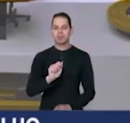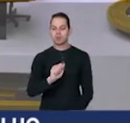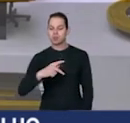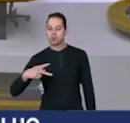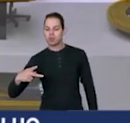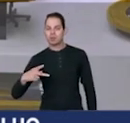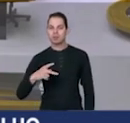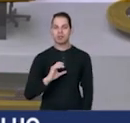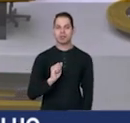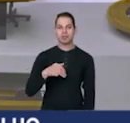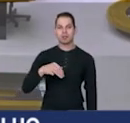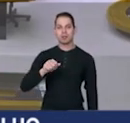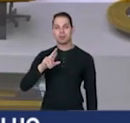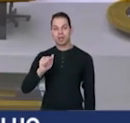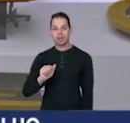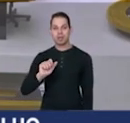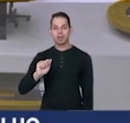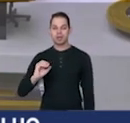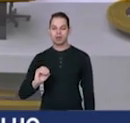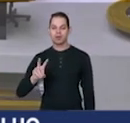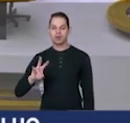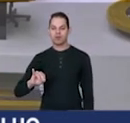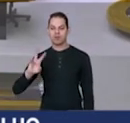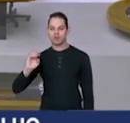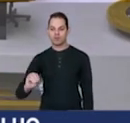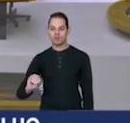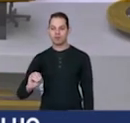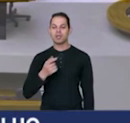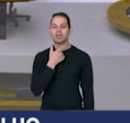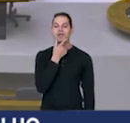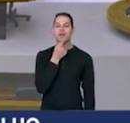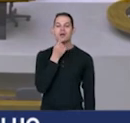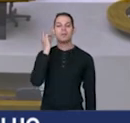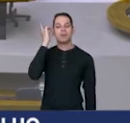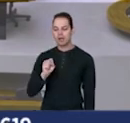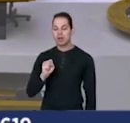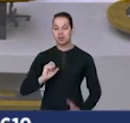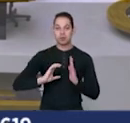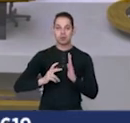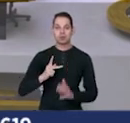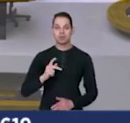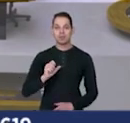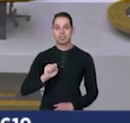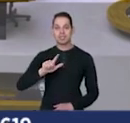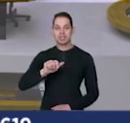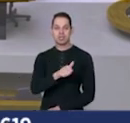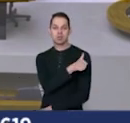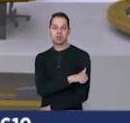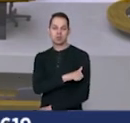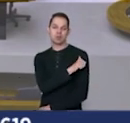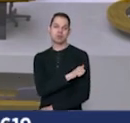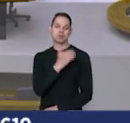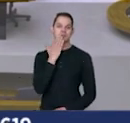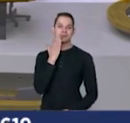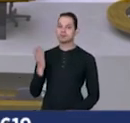Câmara ao vivo, deputado Carlos Jordi, PSL do Rio de Janeiro, na tribuna. Senhor presidente, senhores